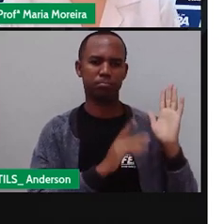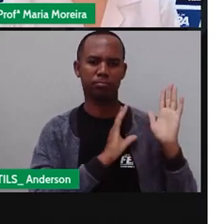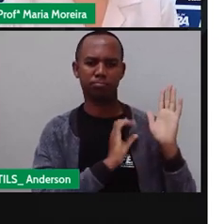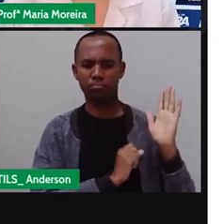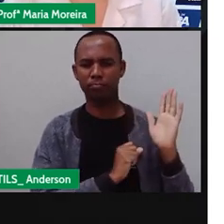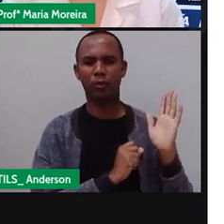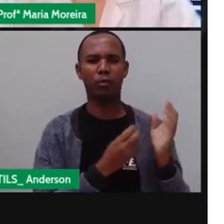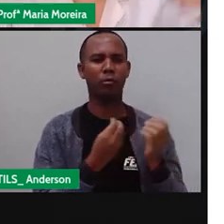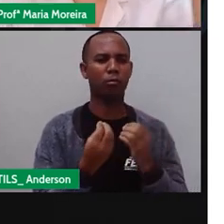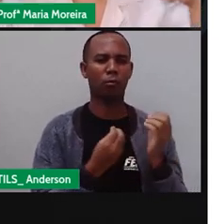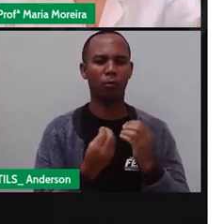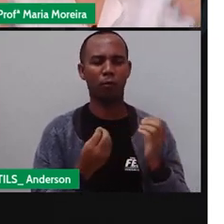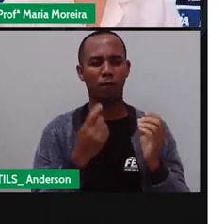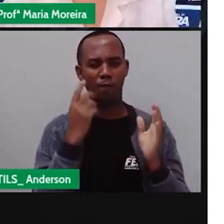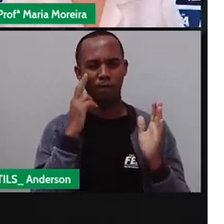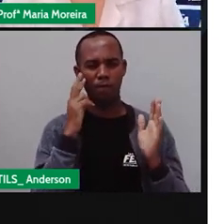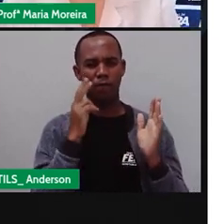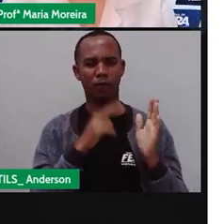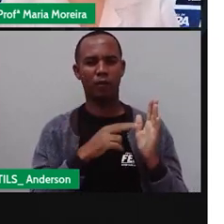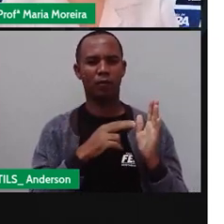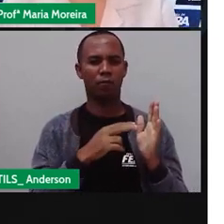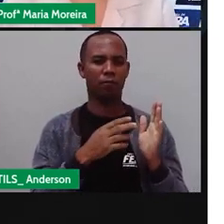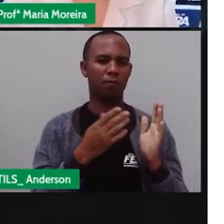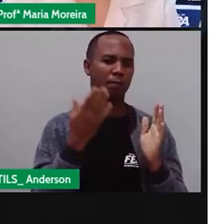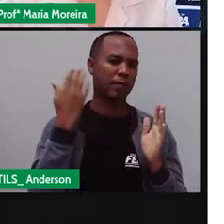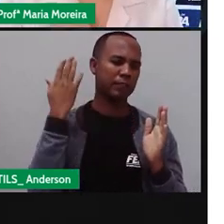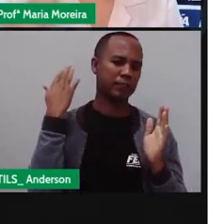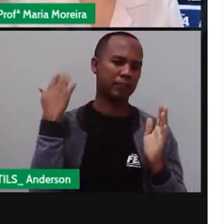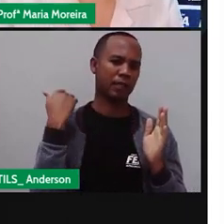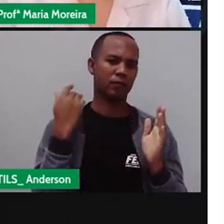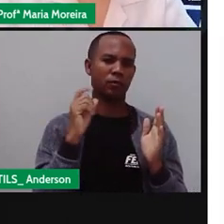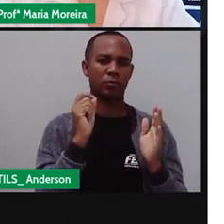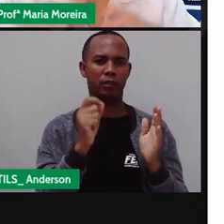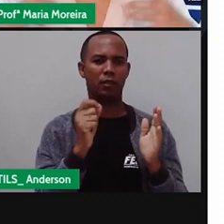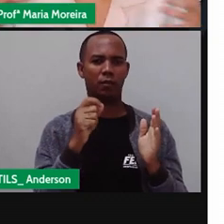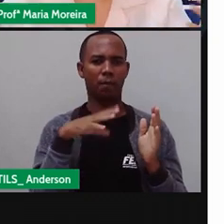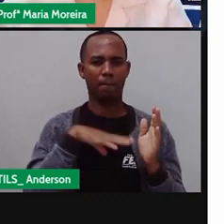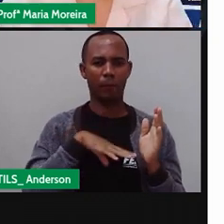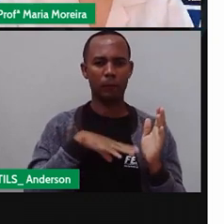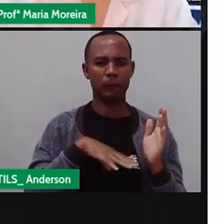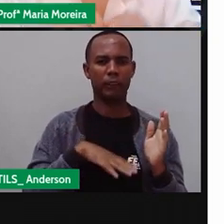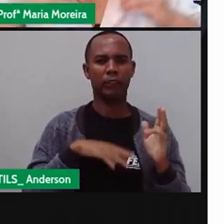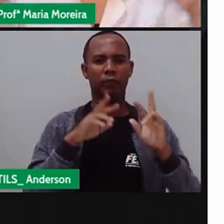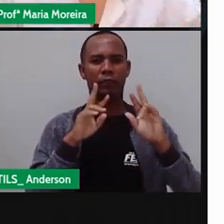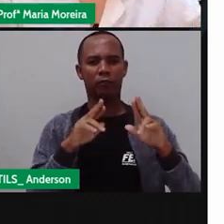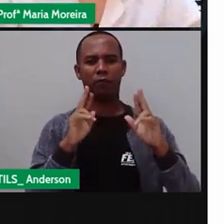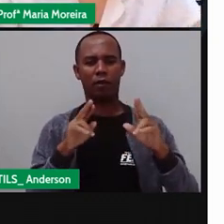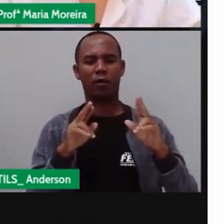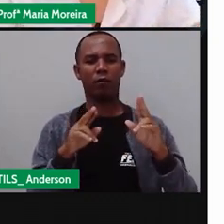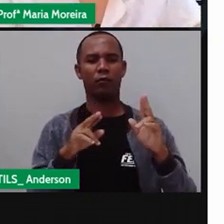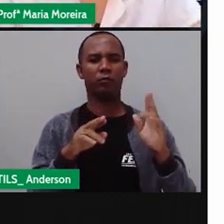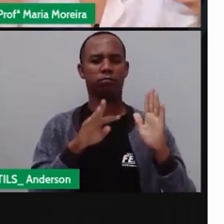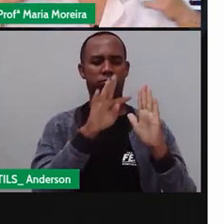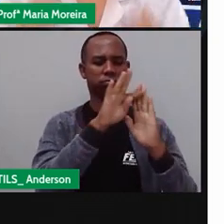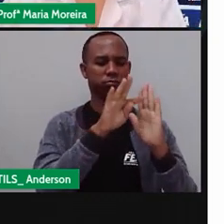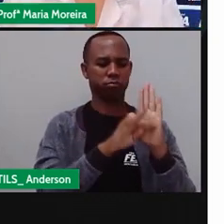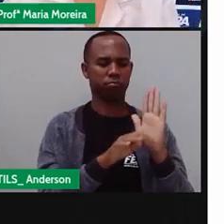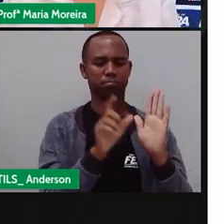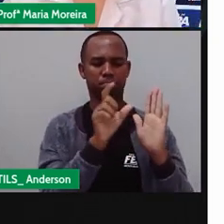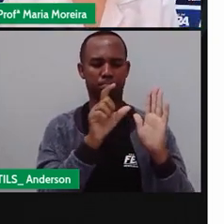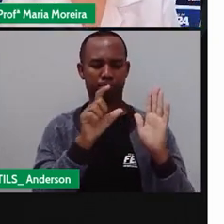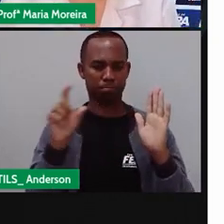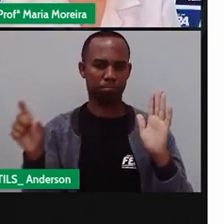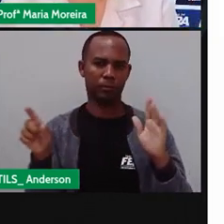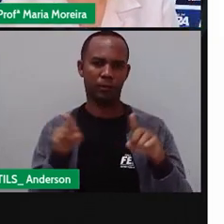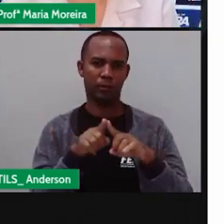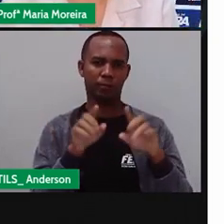é aquele texto que a gente viu na aula passada de linguagens, que é aquele texto como se fosse uma redação, que é um texto com parágrafos, tem